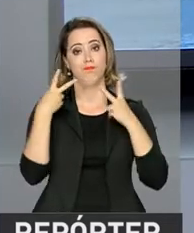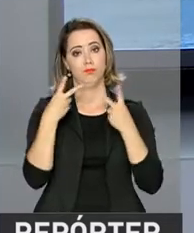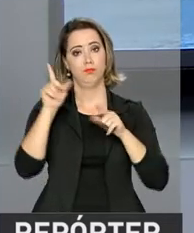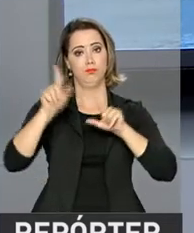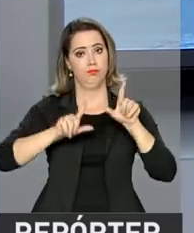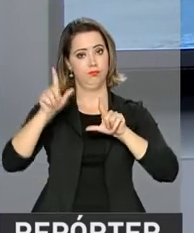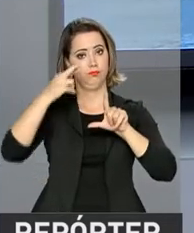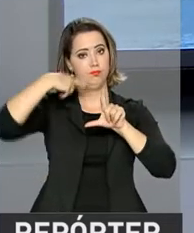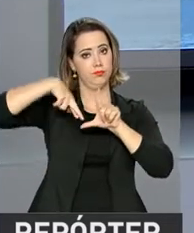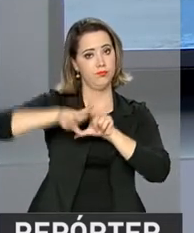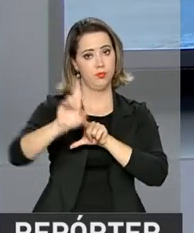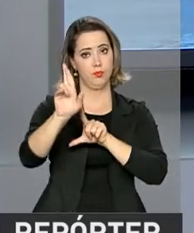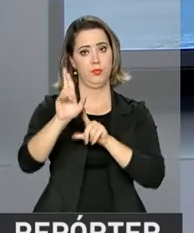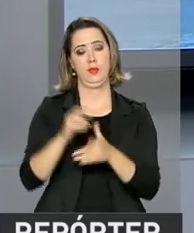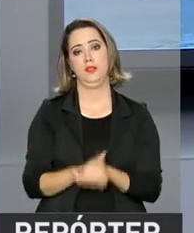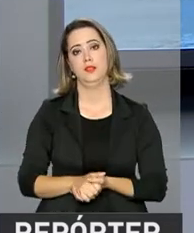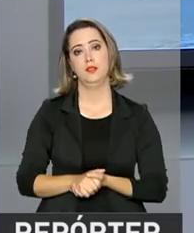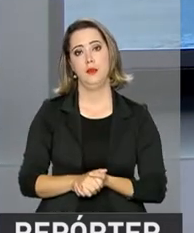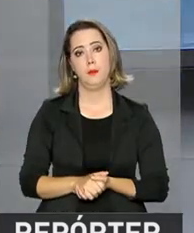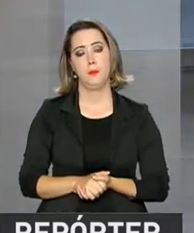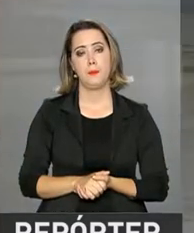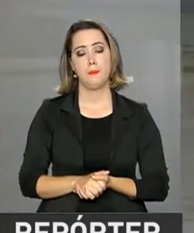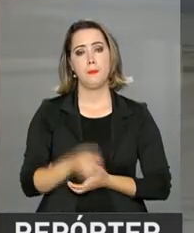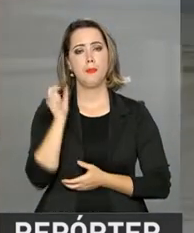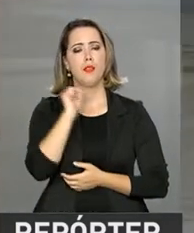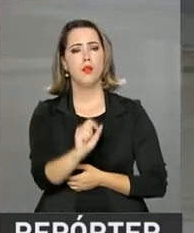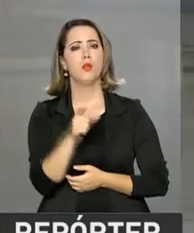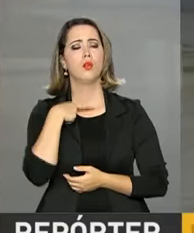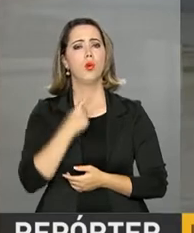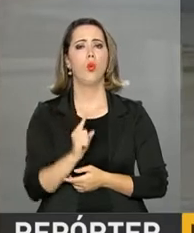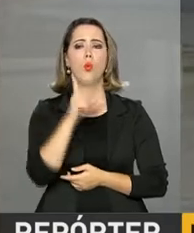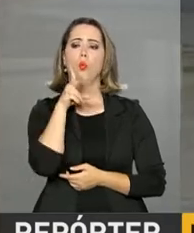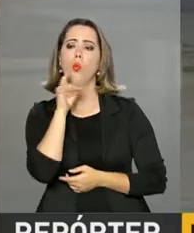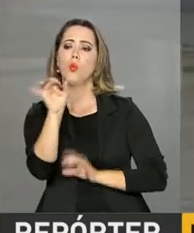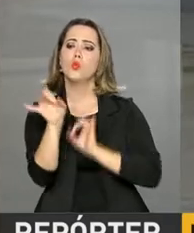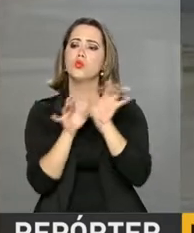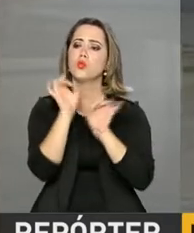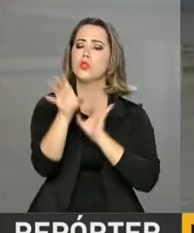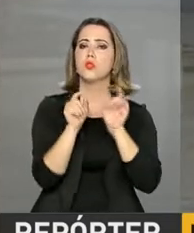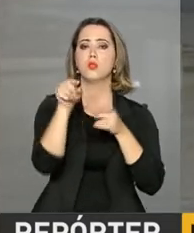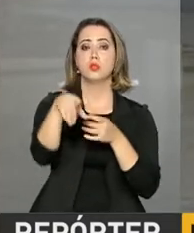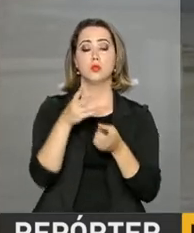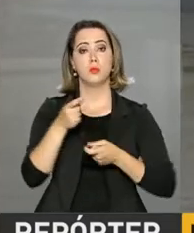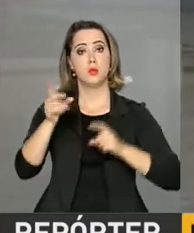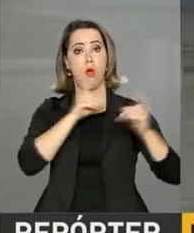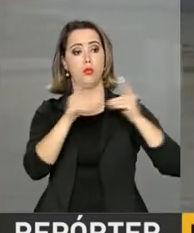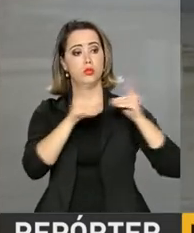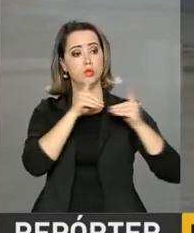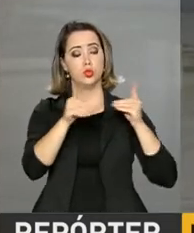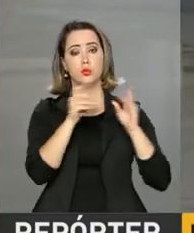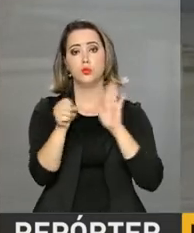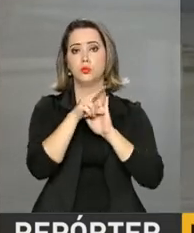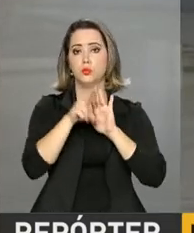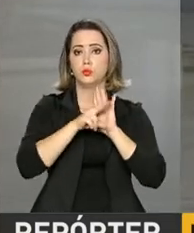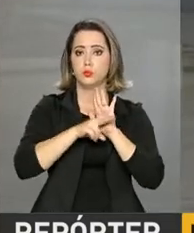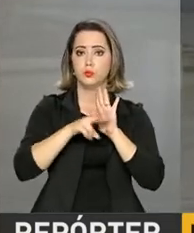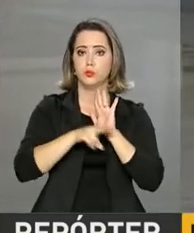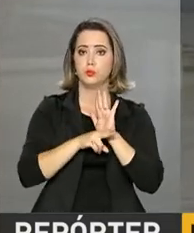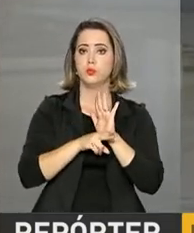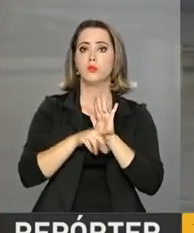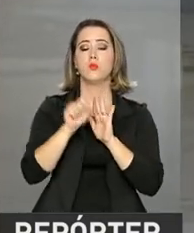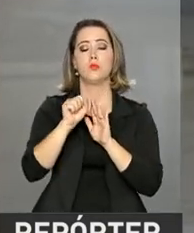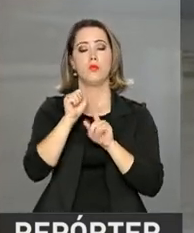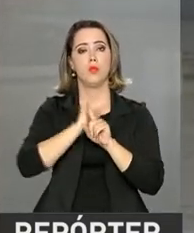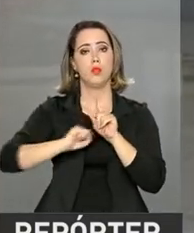assistem na tv nbr olha o roberto um dia dedicado a discussões em relação à reforma da previdência social